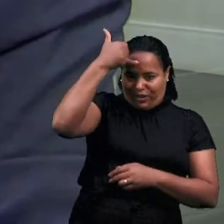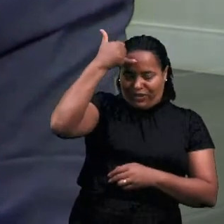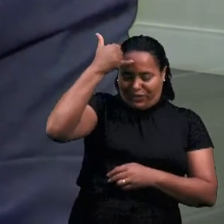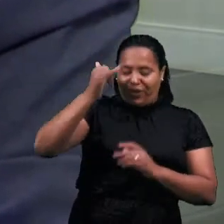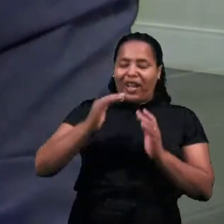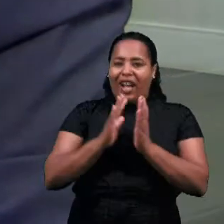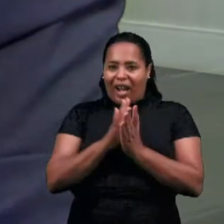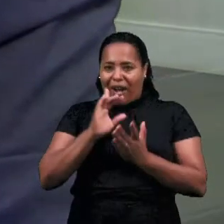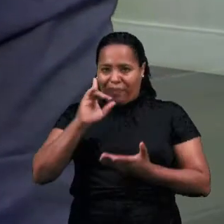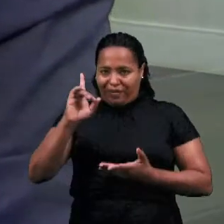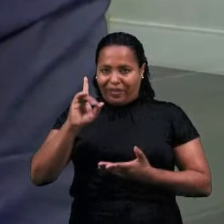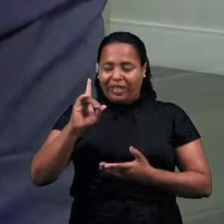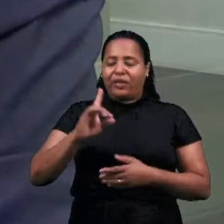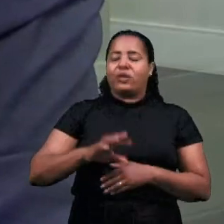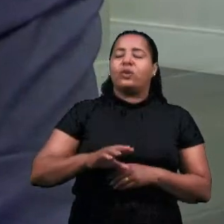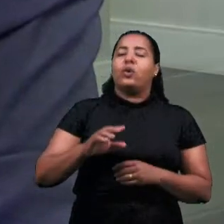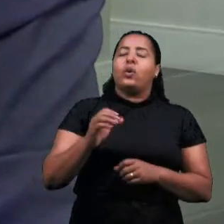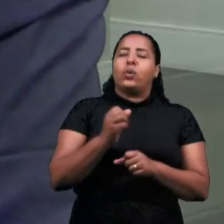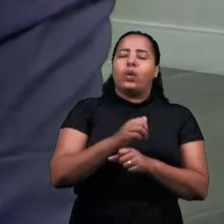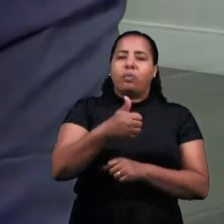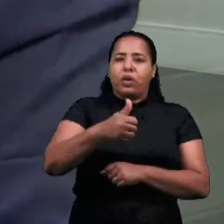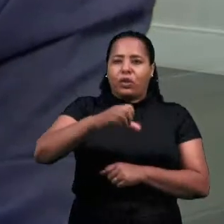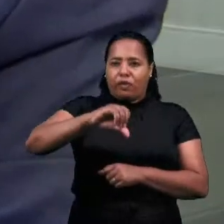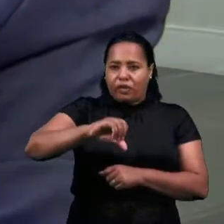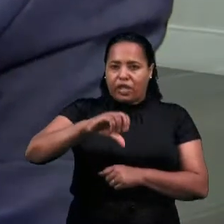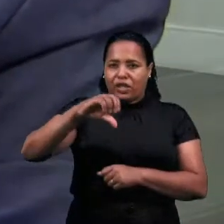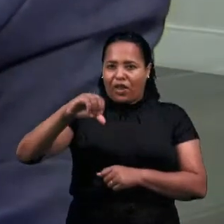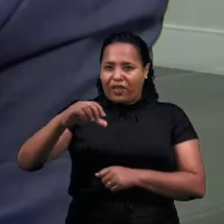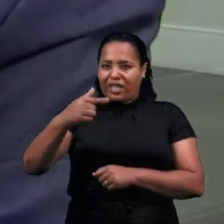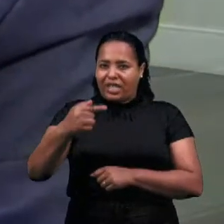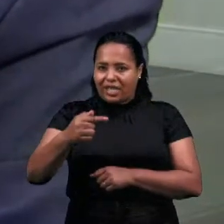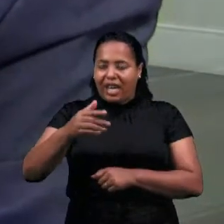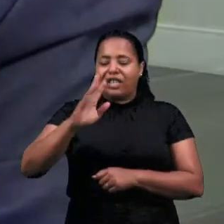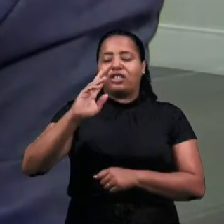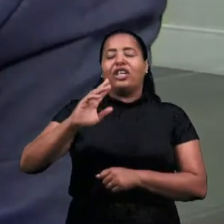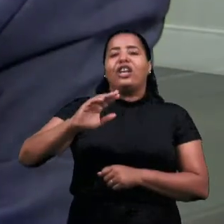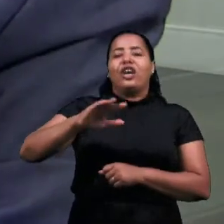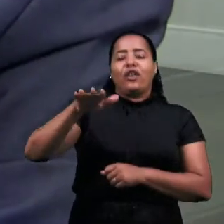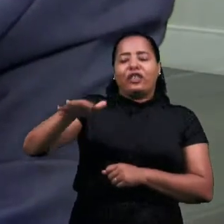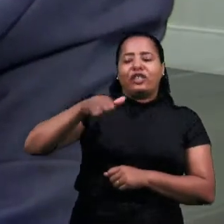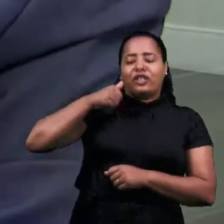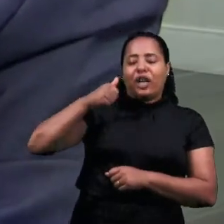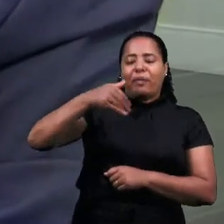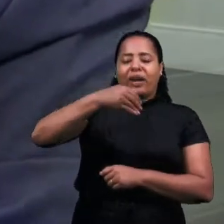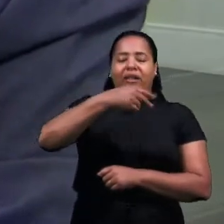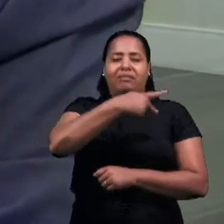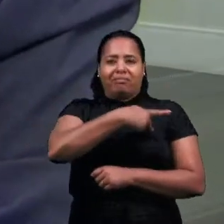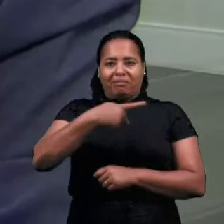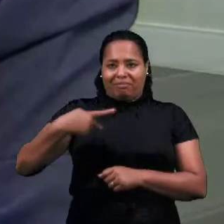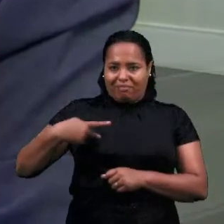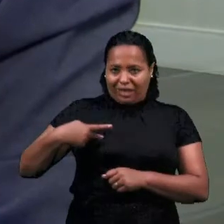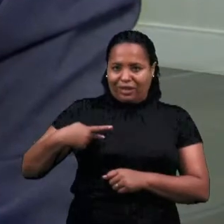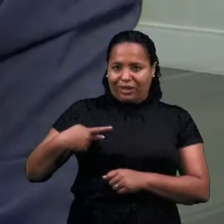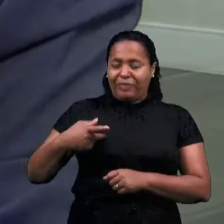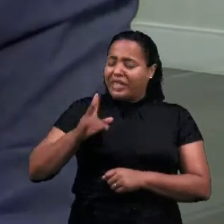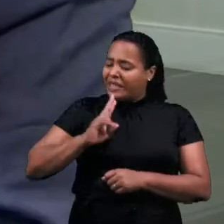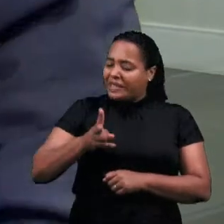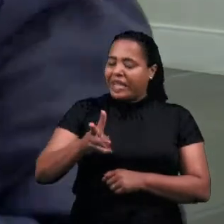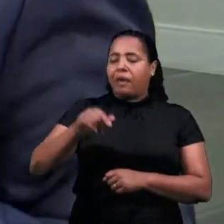Palavra. Em 97 fui ordenado e sempre servi ao Senhor na cidade de